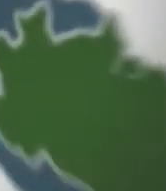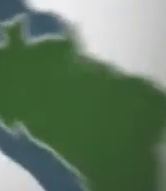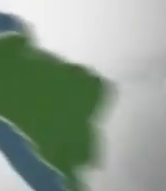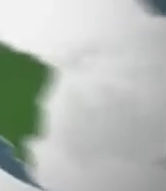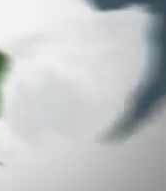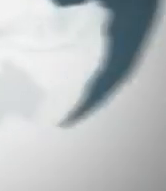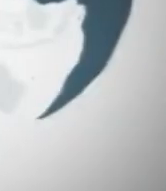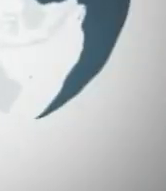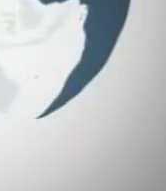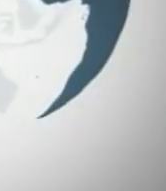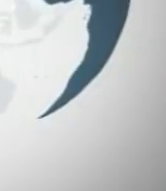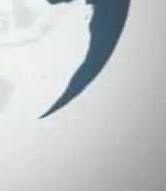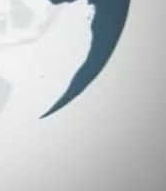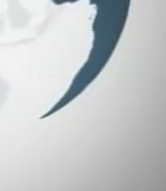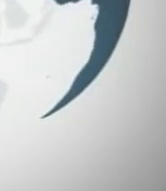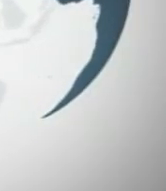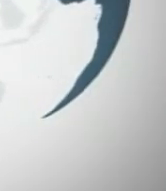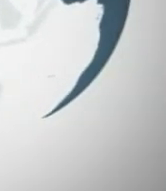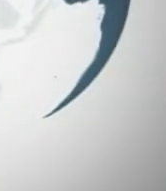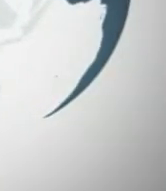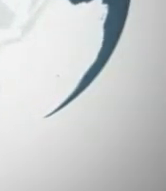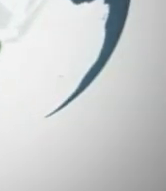E aí